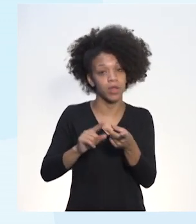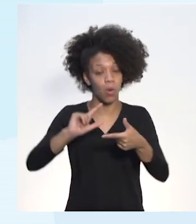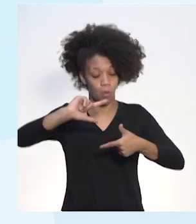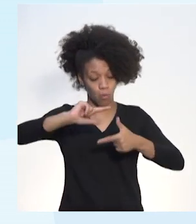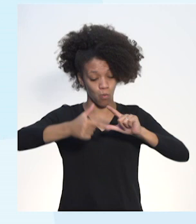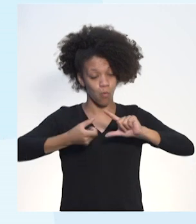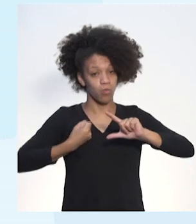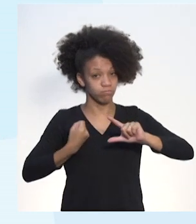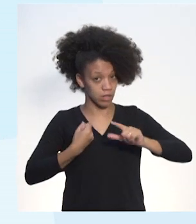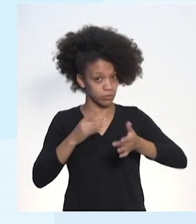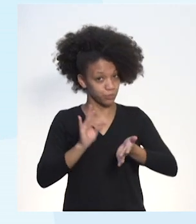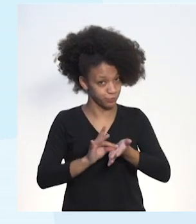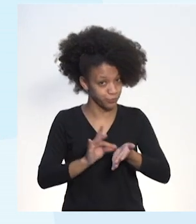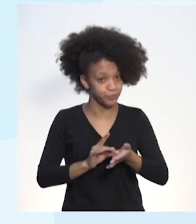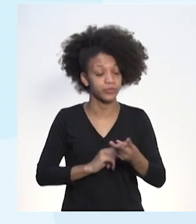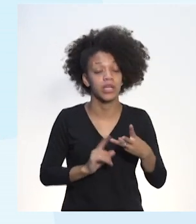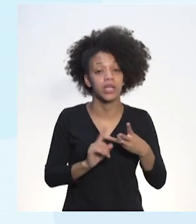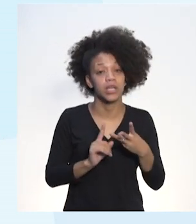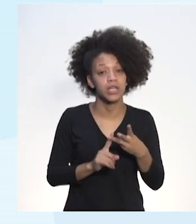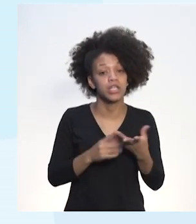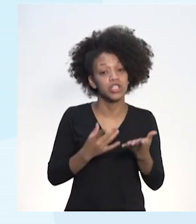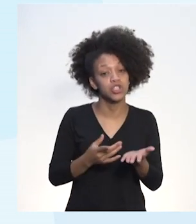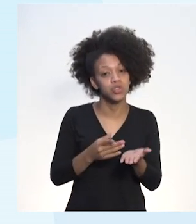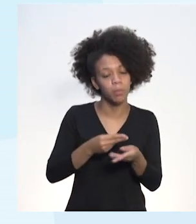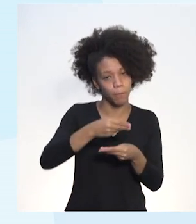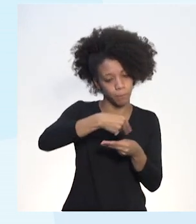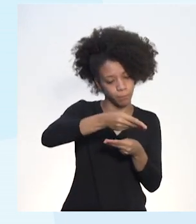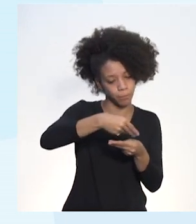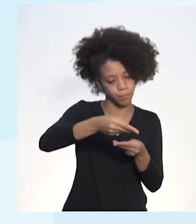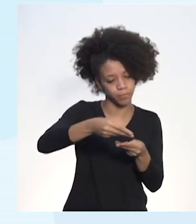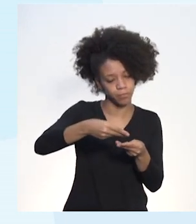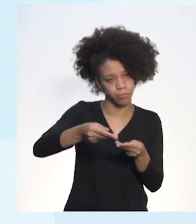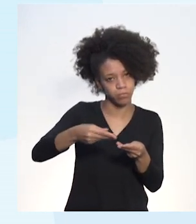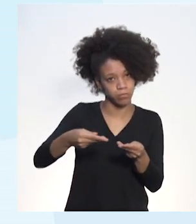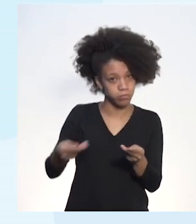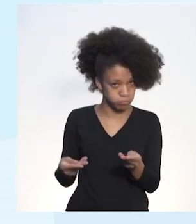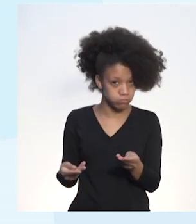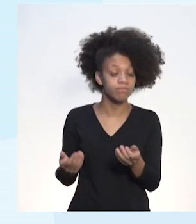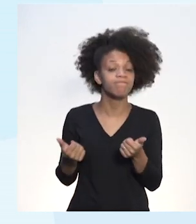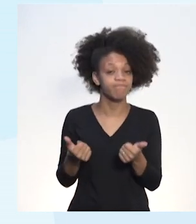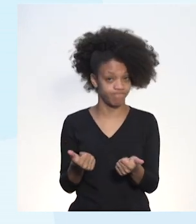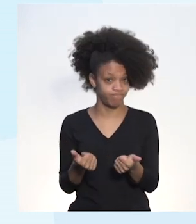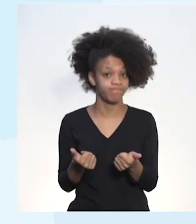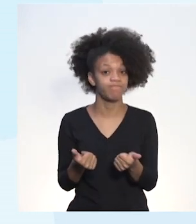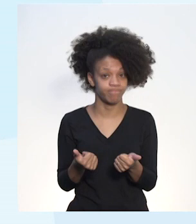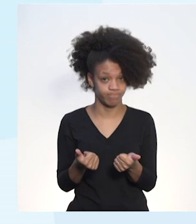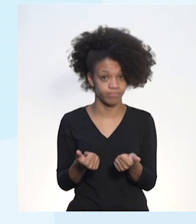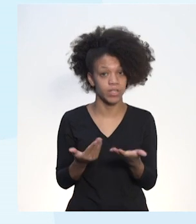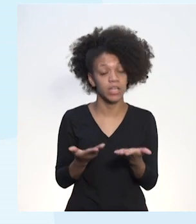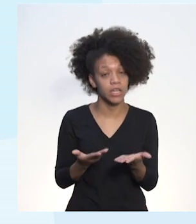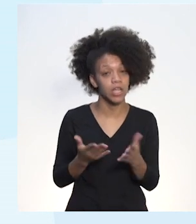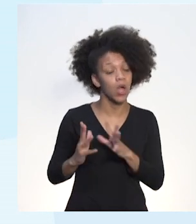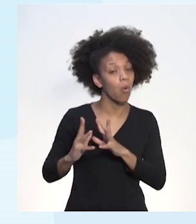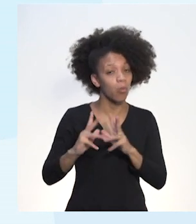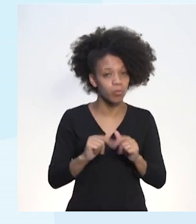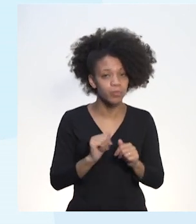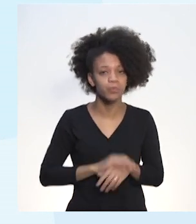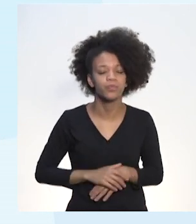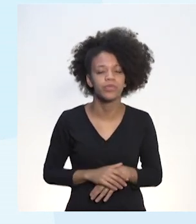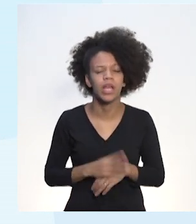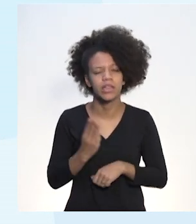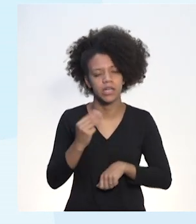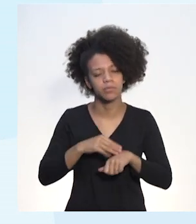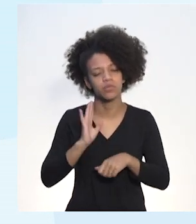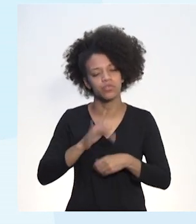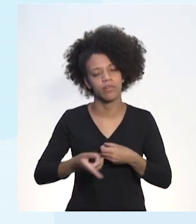dado não viciado e de uma carta, quando eu retiro uma carta de um baralho comum e completo. Daqui 3